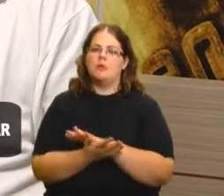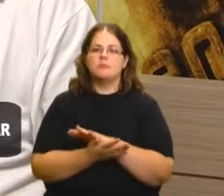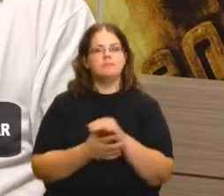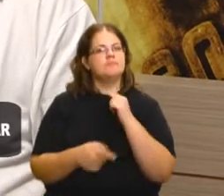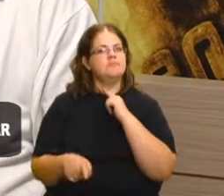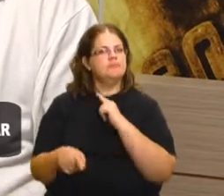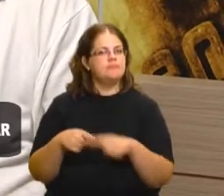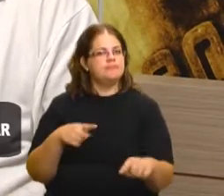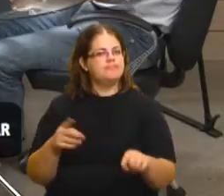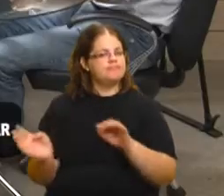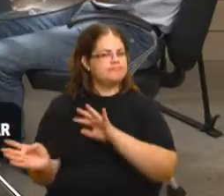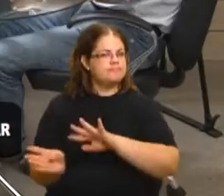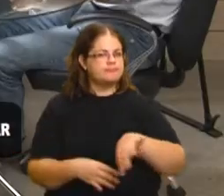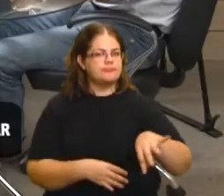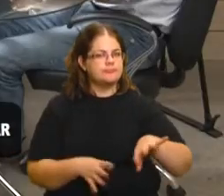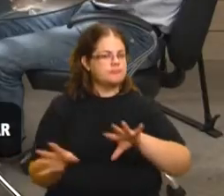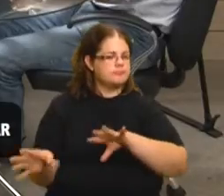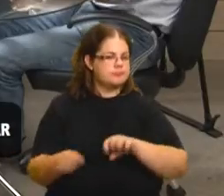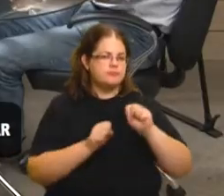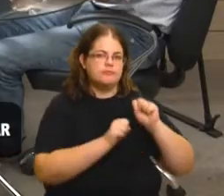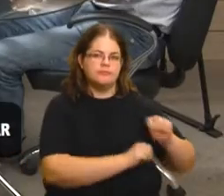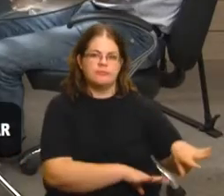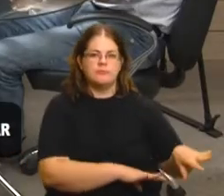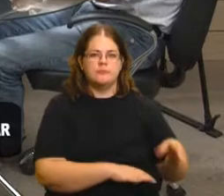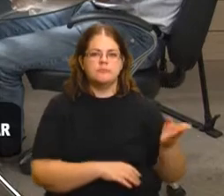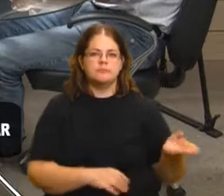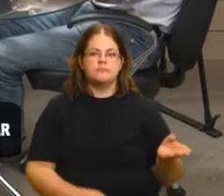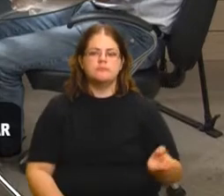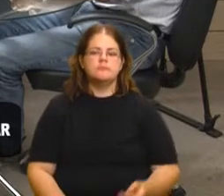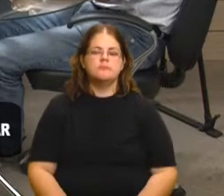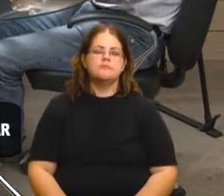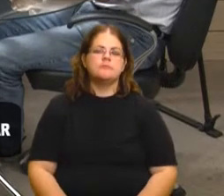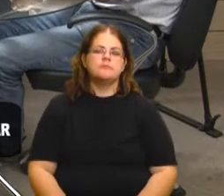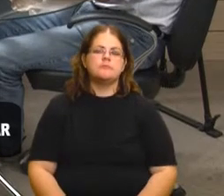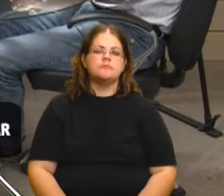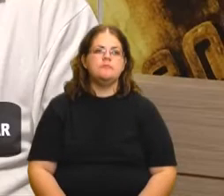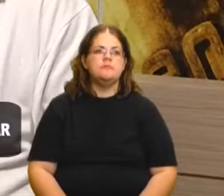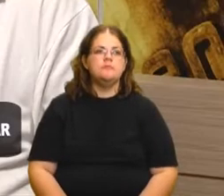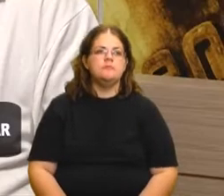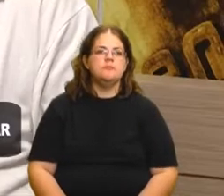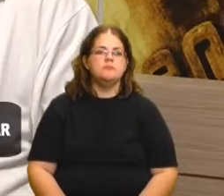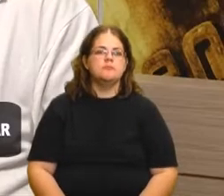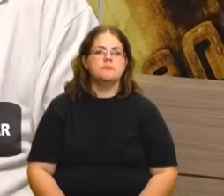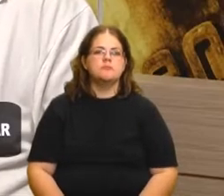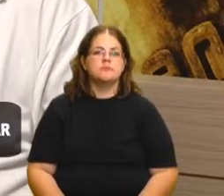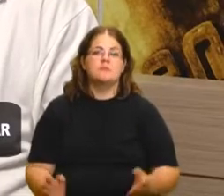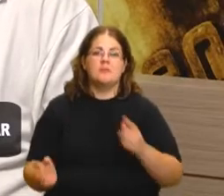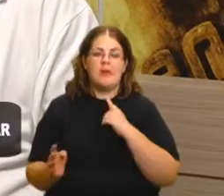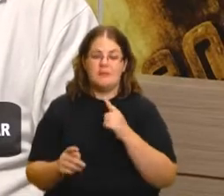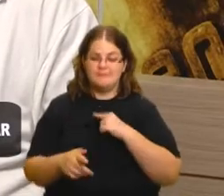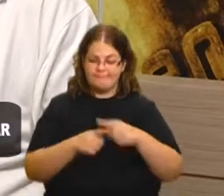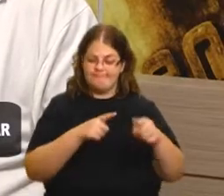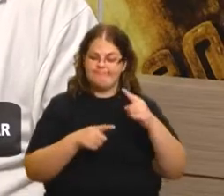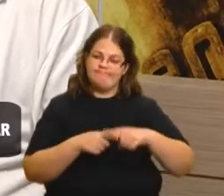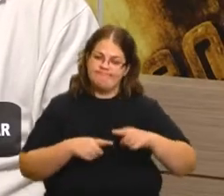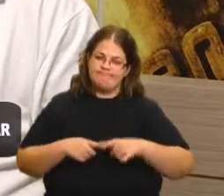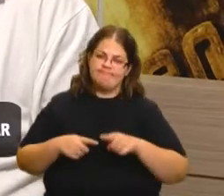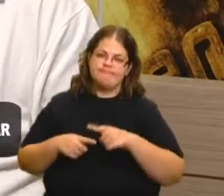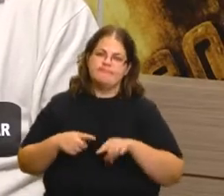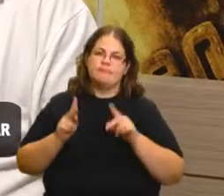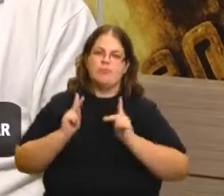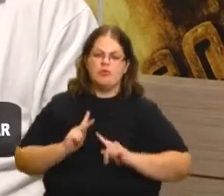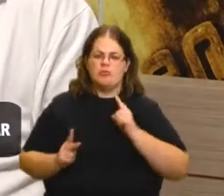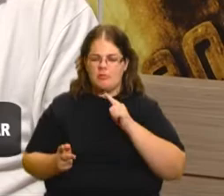que o regime gostaria, né, eram censurados, e quem chegasse